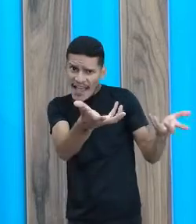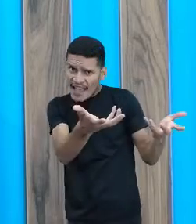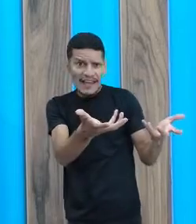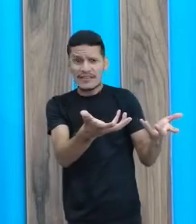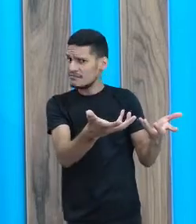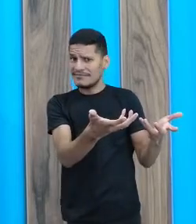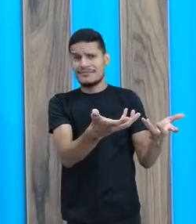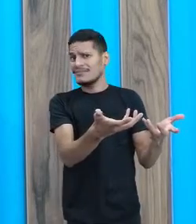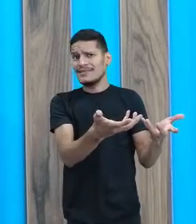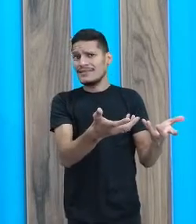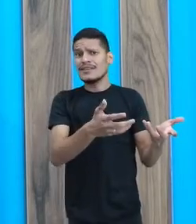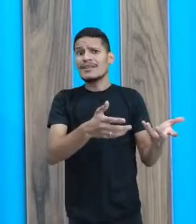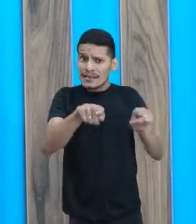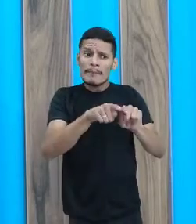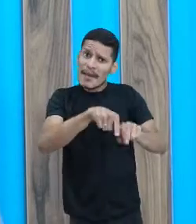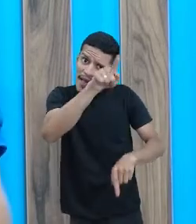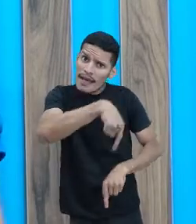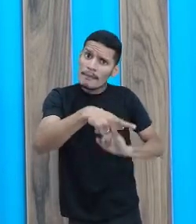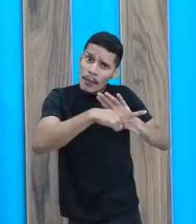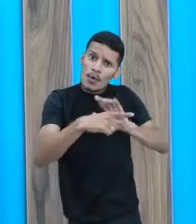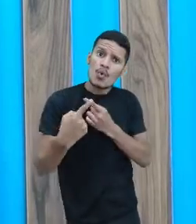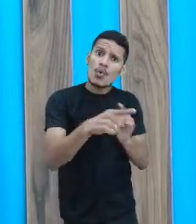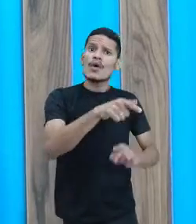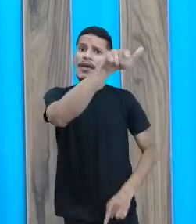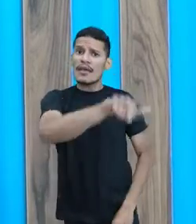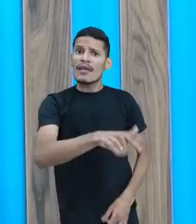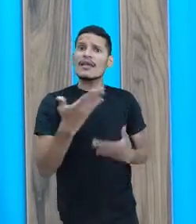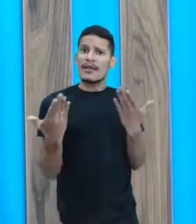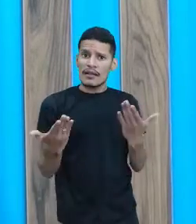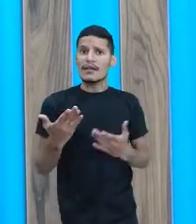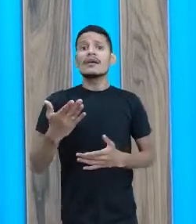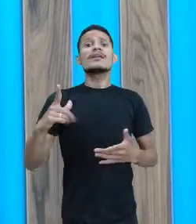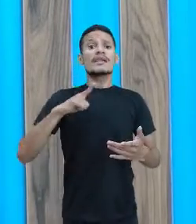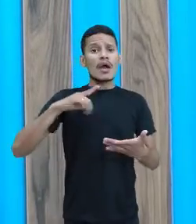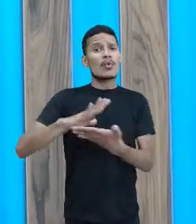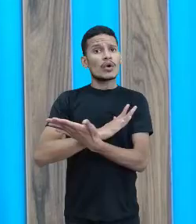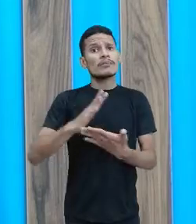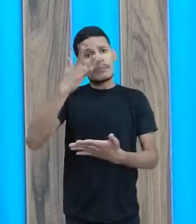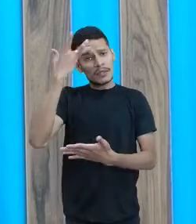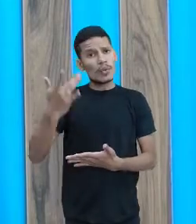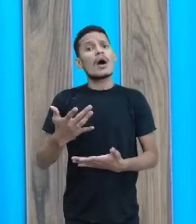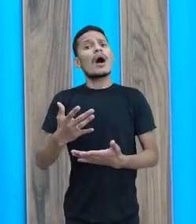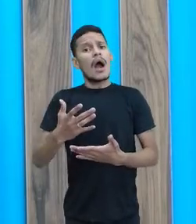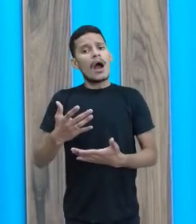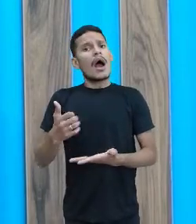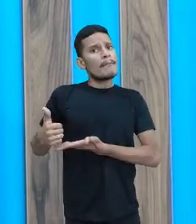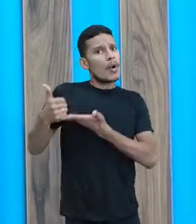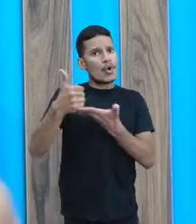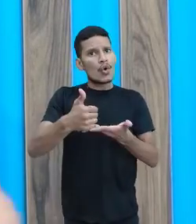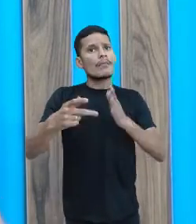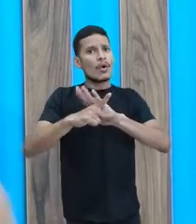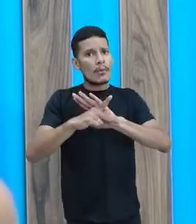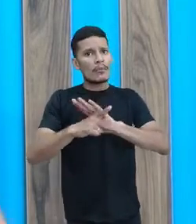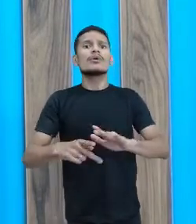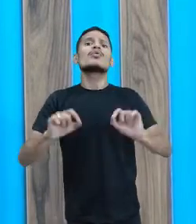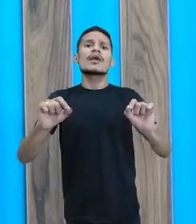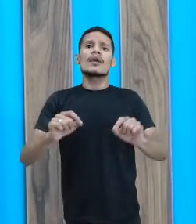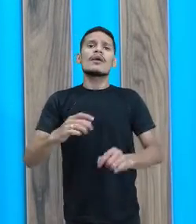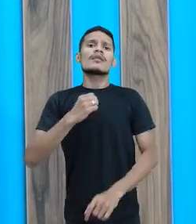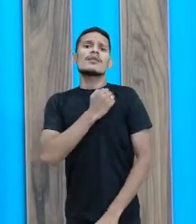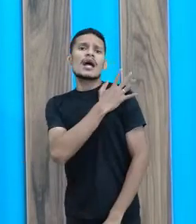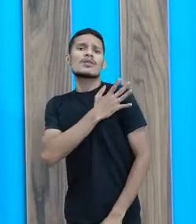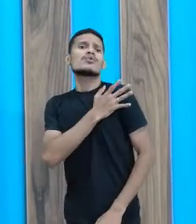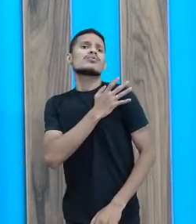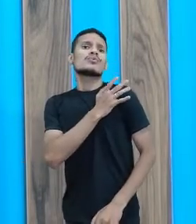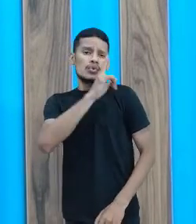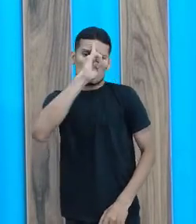contra, né, sobre eles também. Tem muita história de muita gente que apoiou a ditadura em 1964, que estava lá entusiasmado, mas